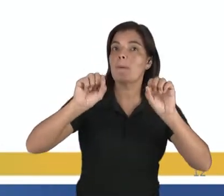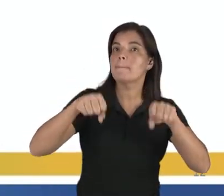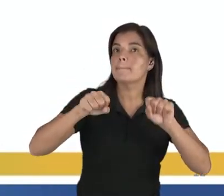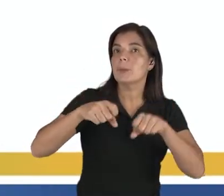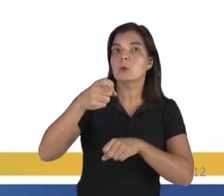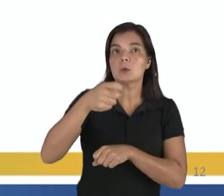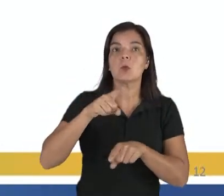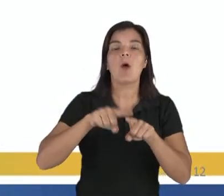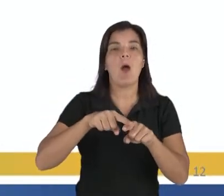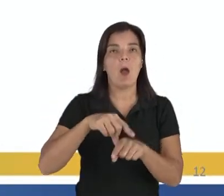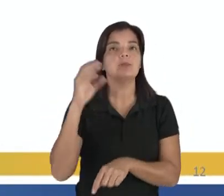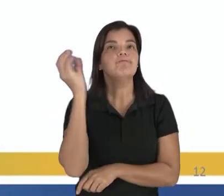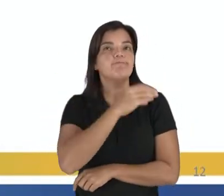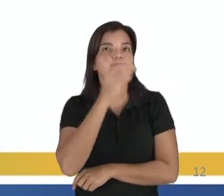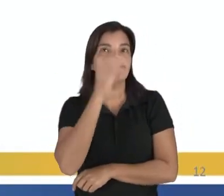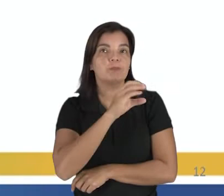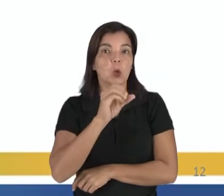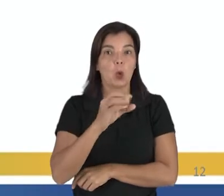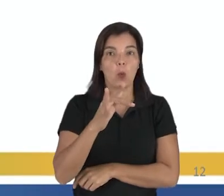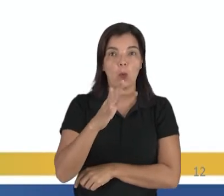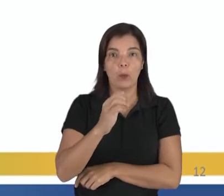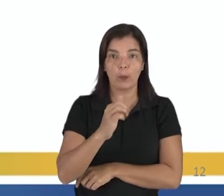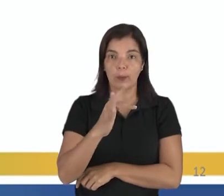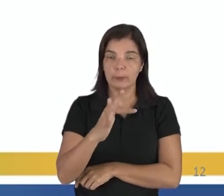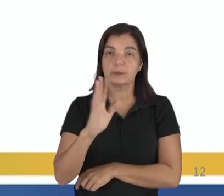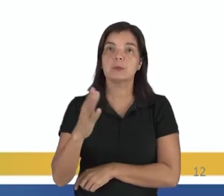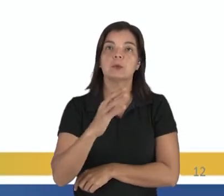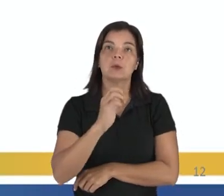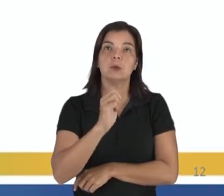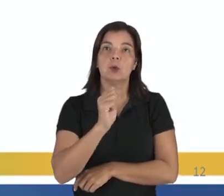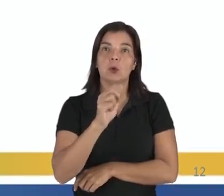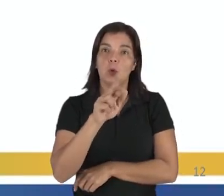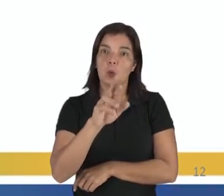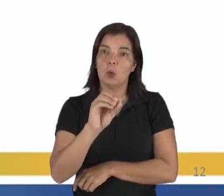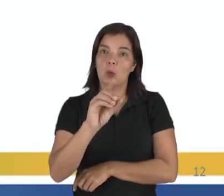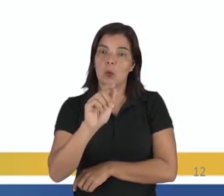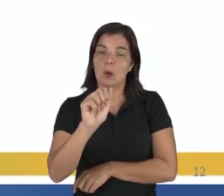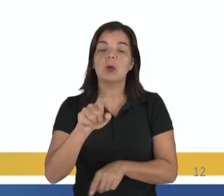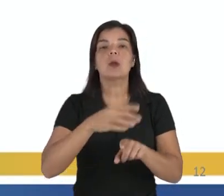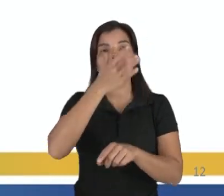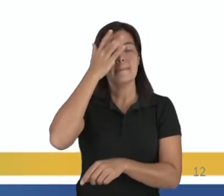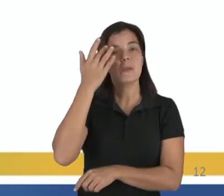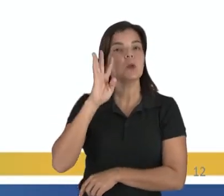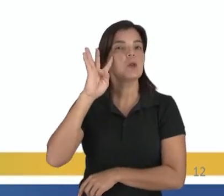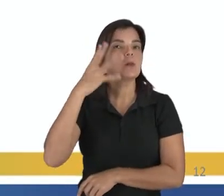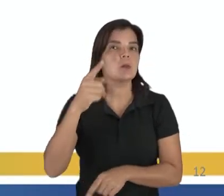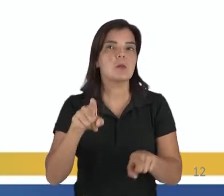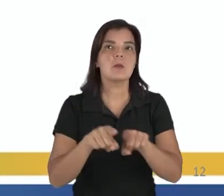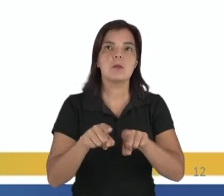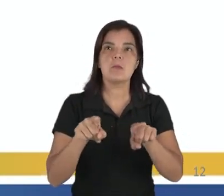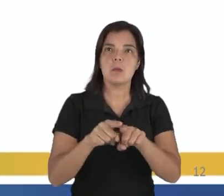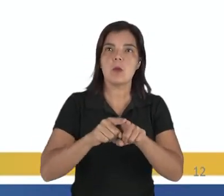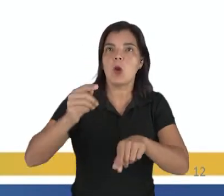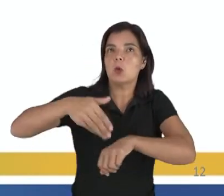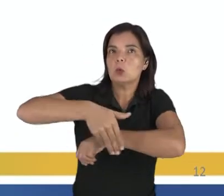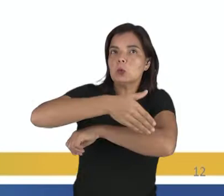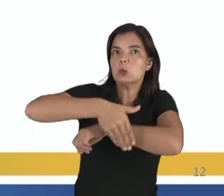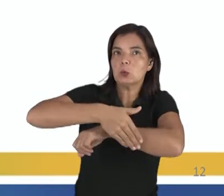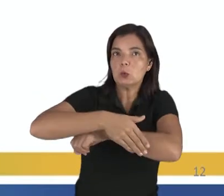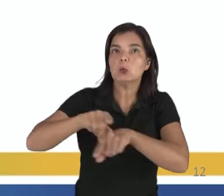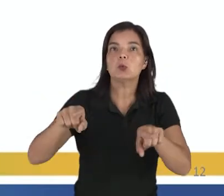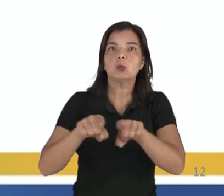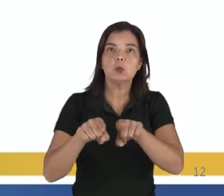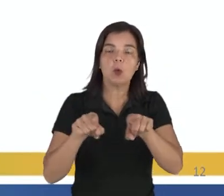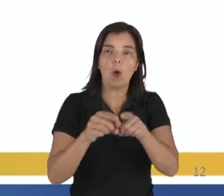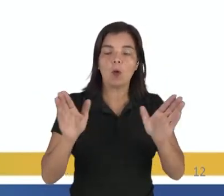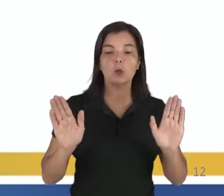de motovelocidade ou off-road, que os pilotos sujeitaram circuitos de fora-estrada, né, inclusos em